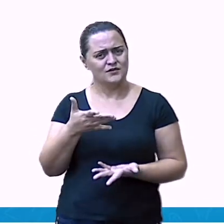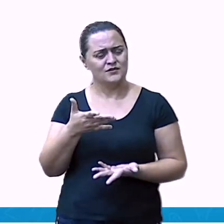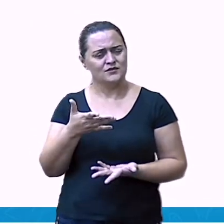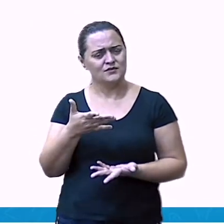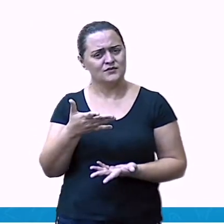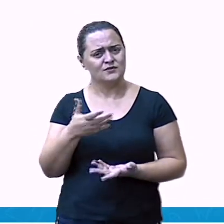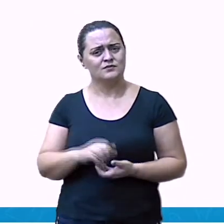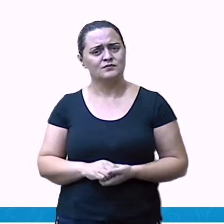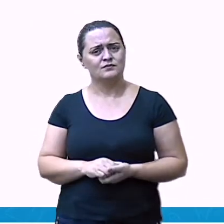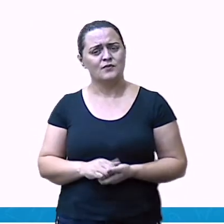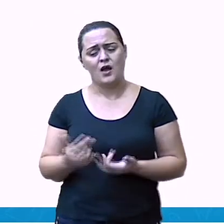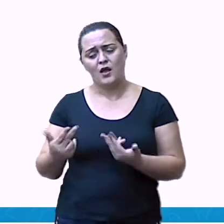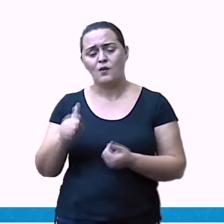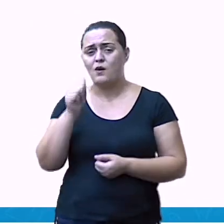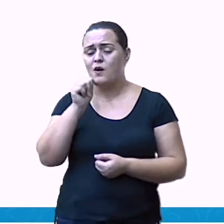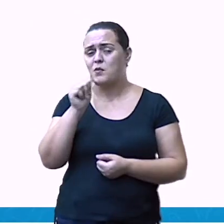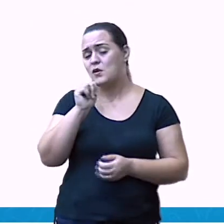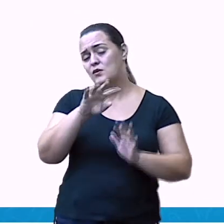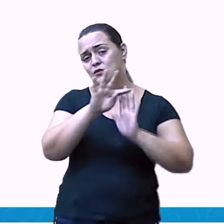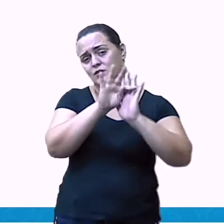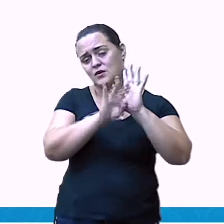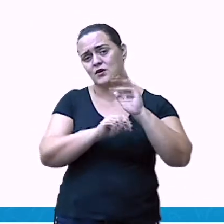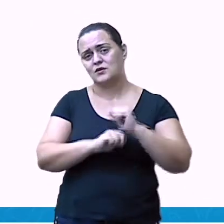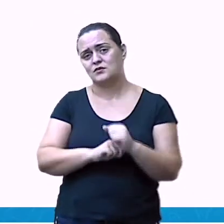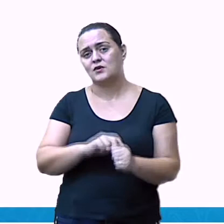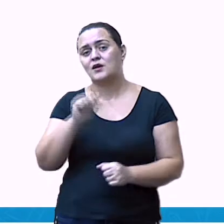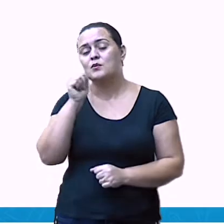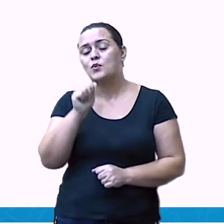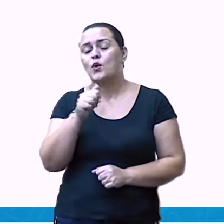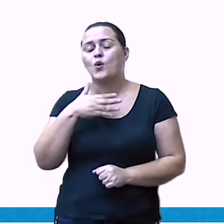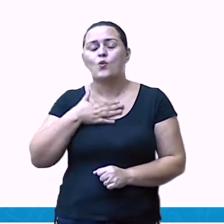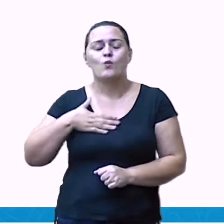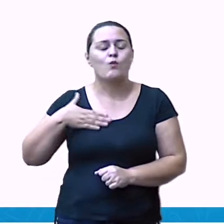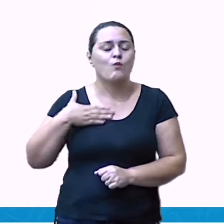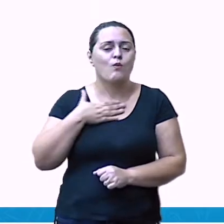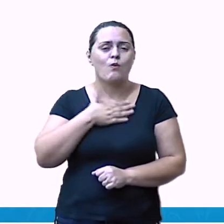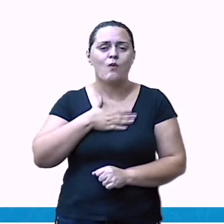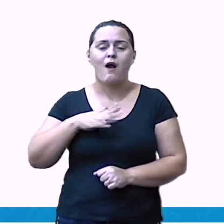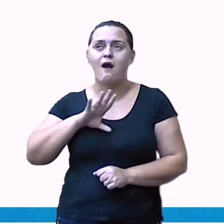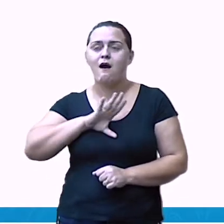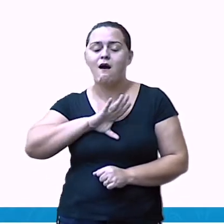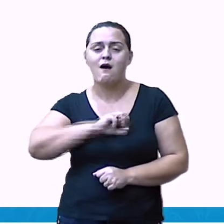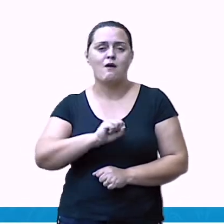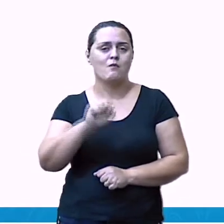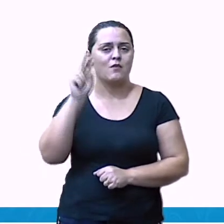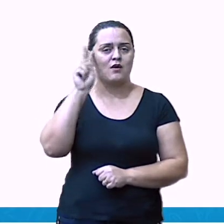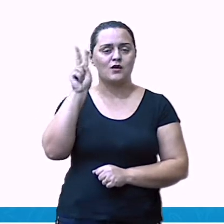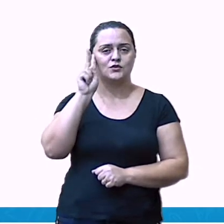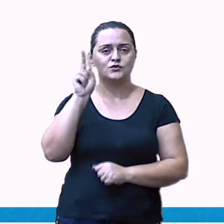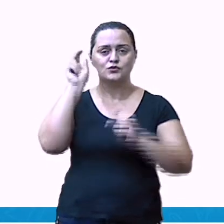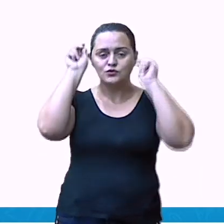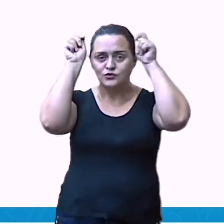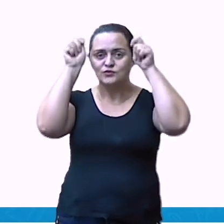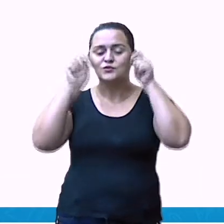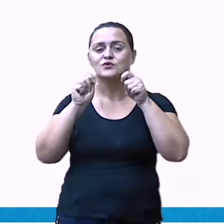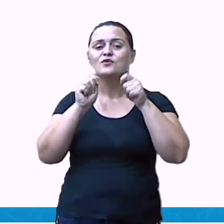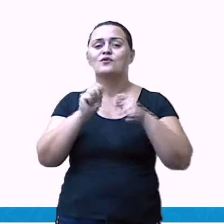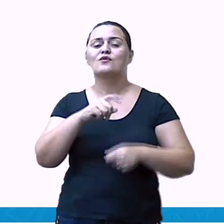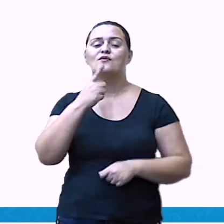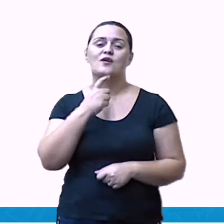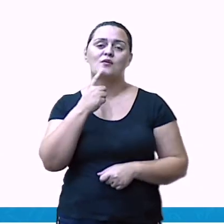É o caso da menina. Ela gosta muito dessa história de Chapeuzinho Vermelho, porque senão também ela